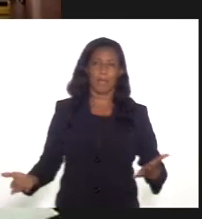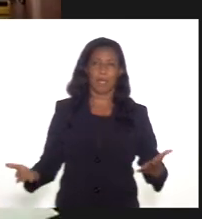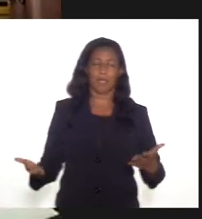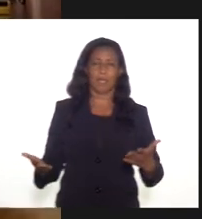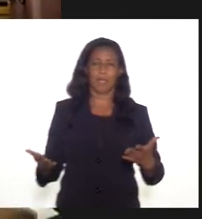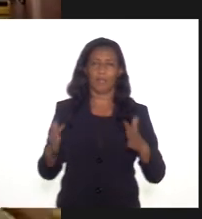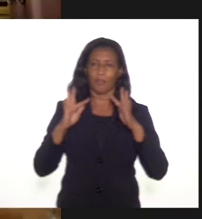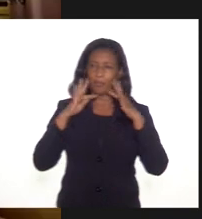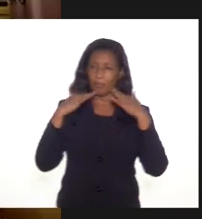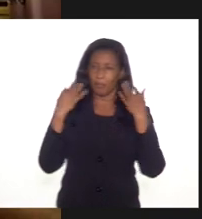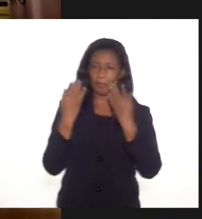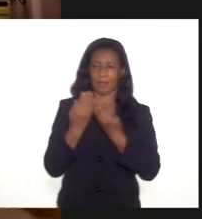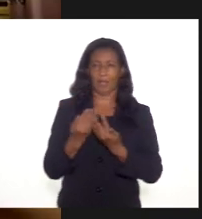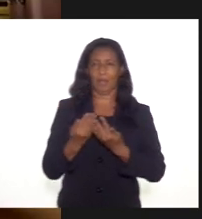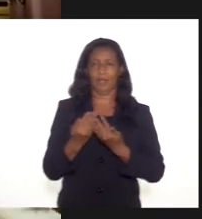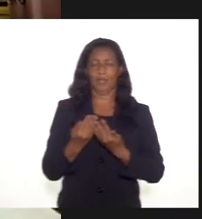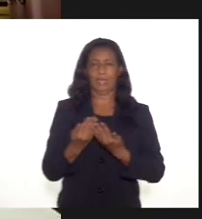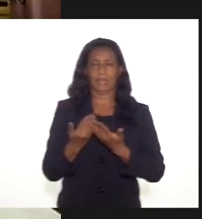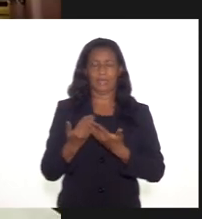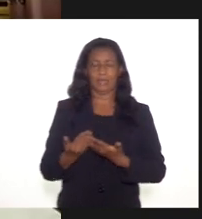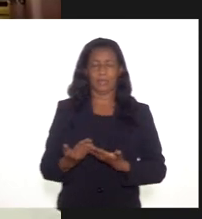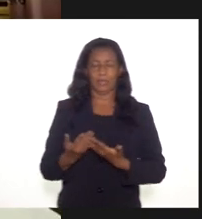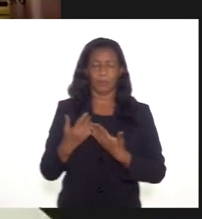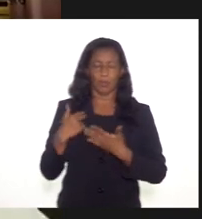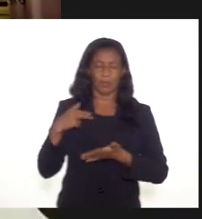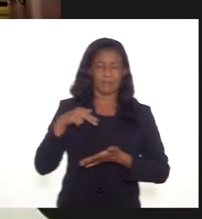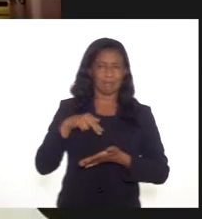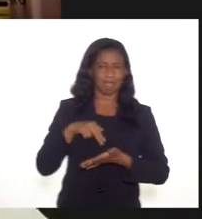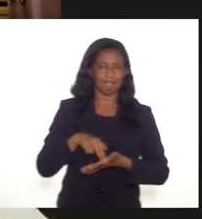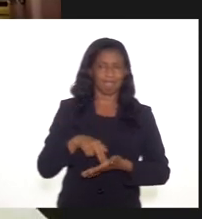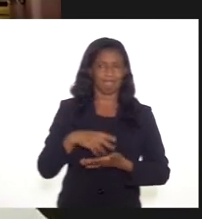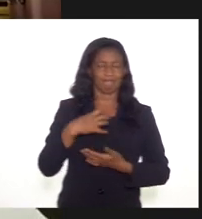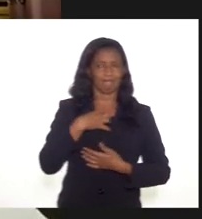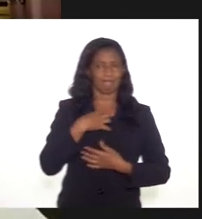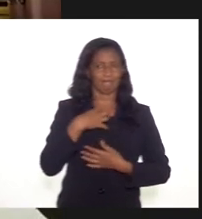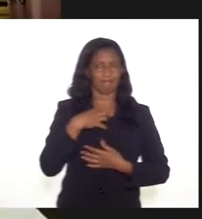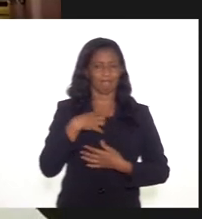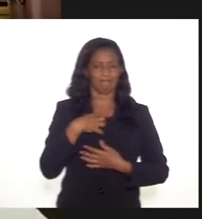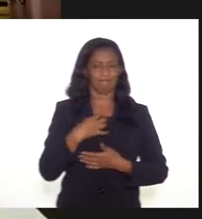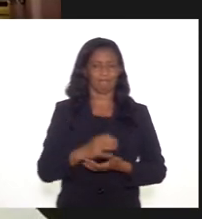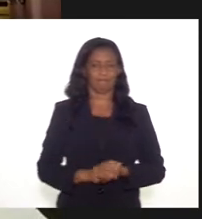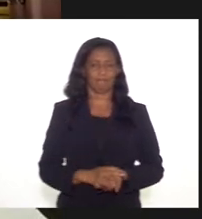familiares queridos nos coloca numa situação completamente